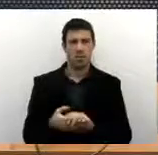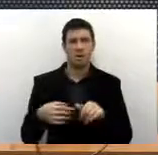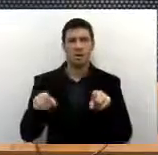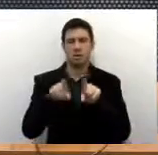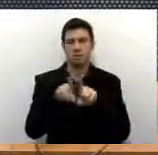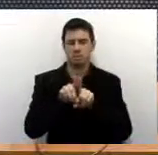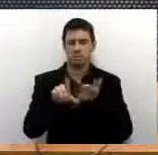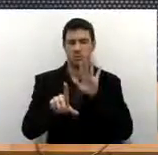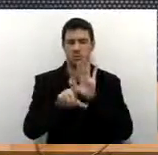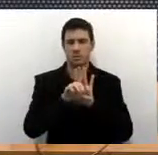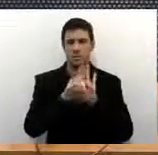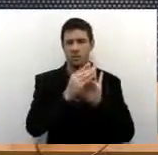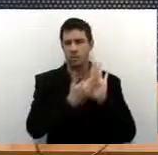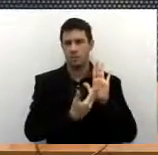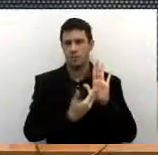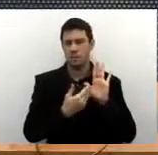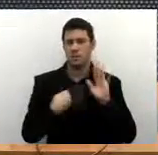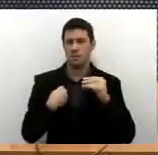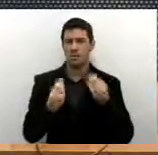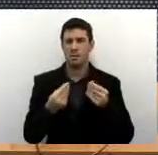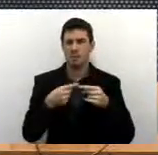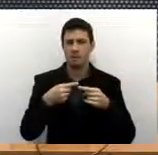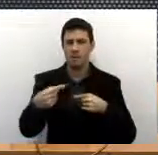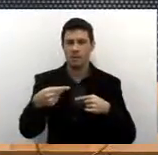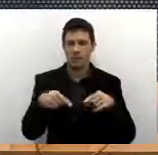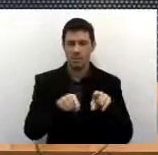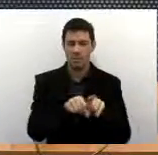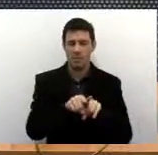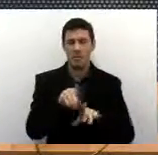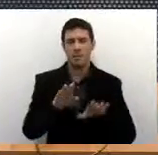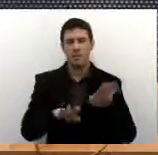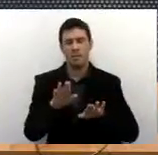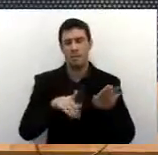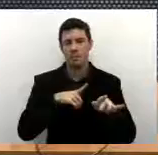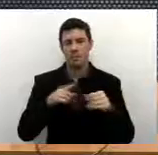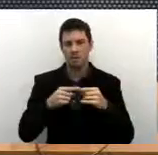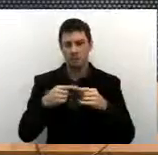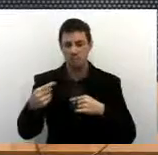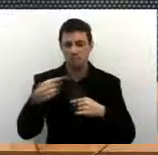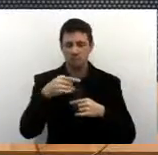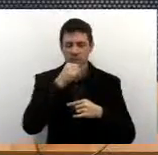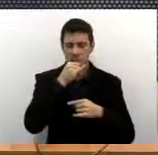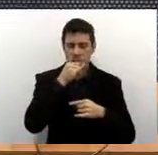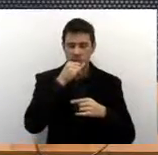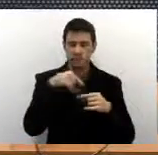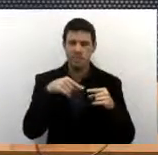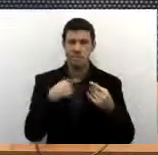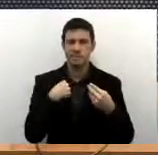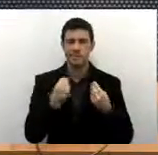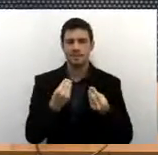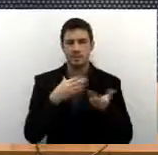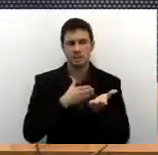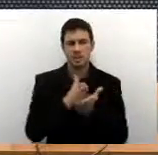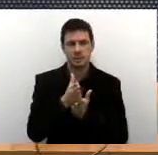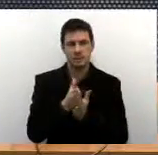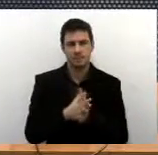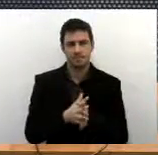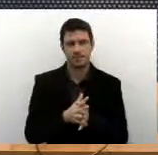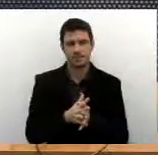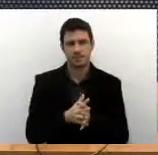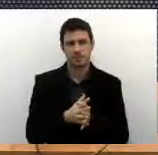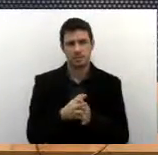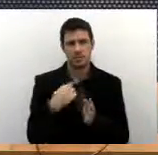Pela lei que nos dá o prazo e temos talvez até uma prorrogação de prazo que nós seguimos. A